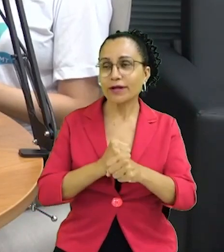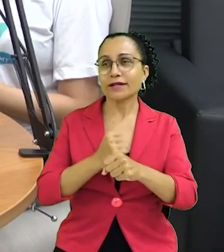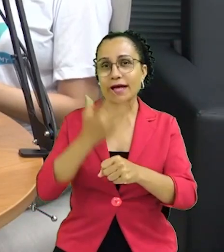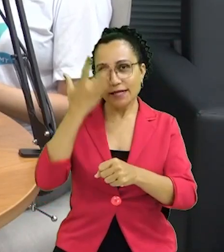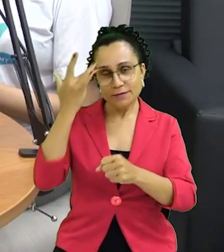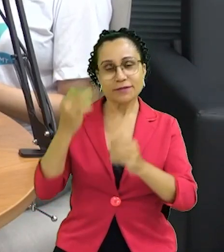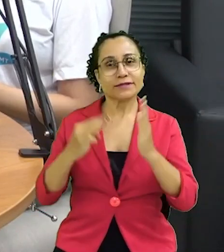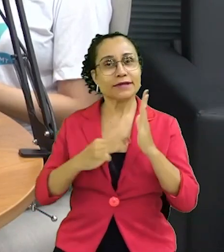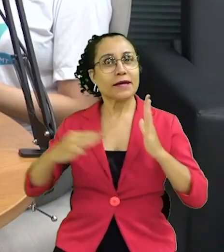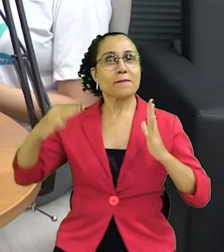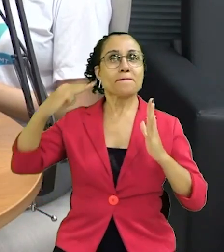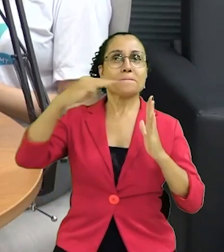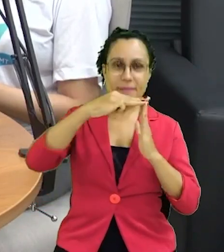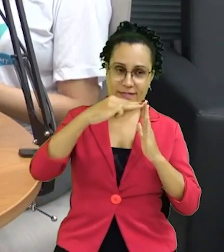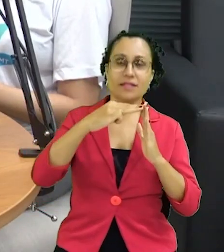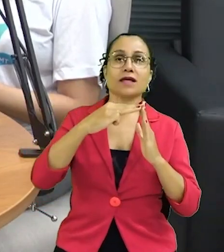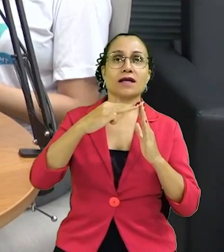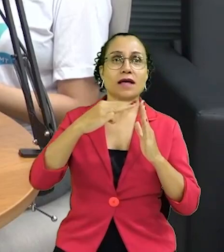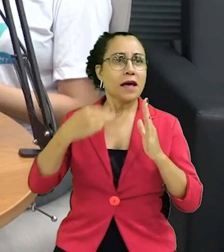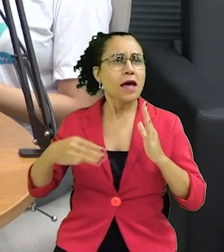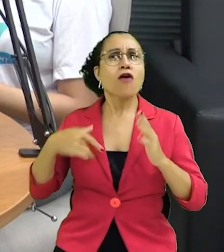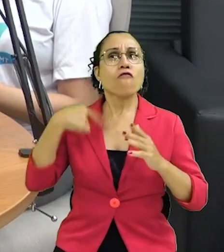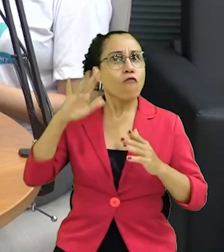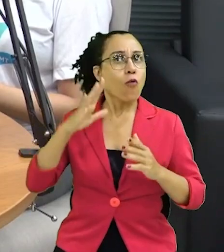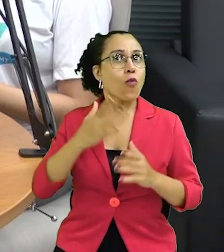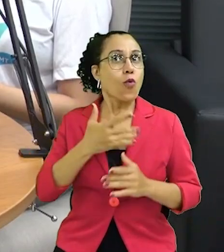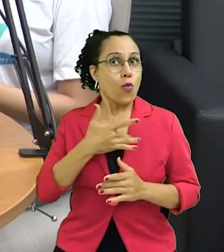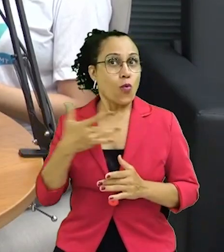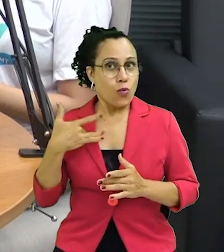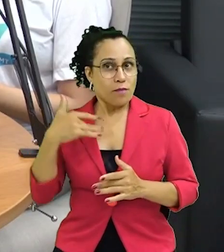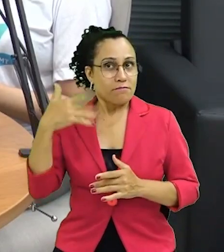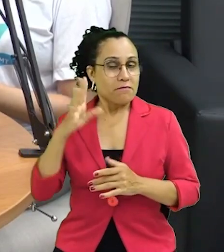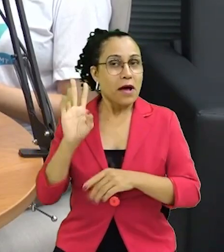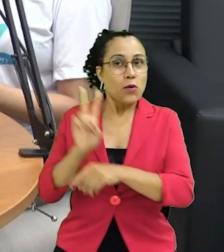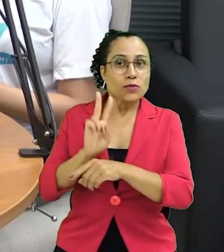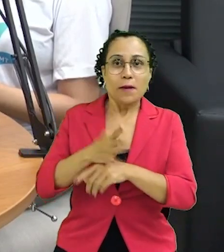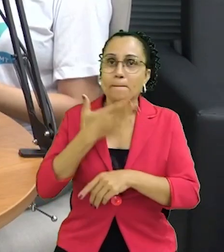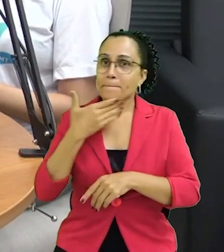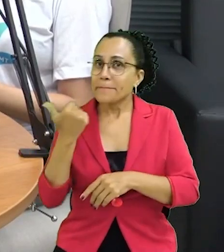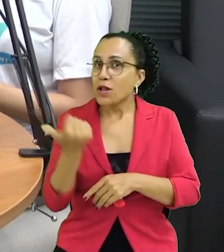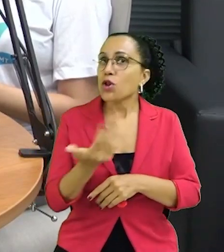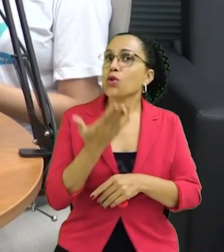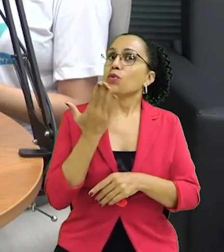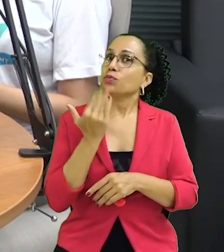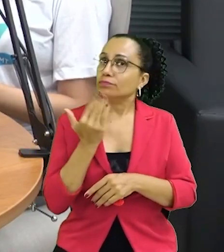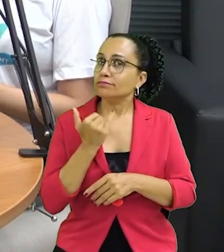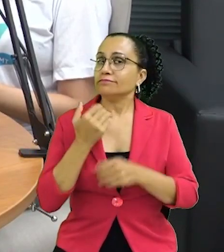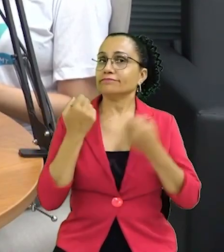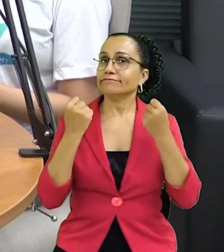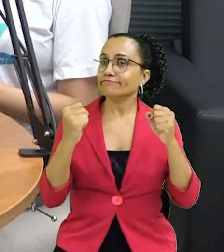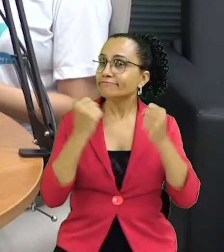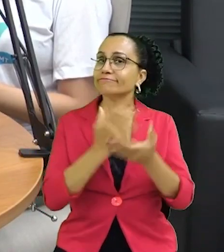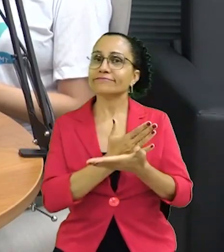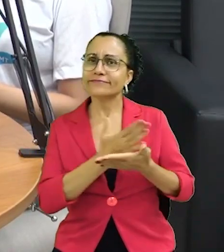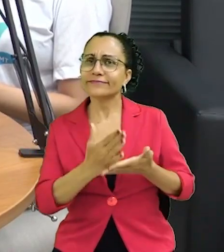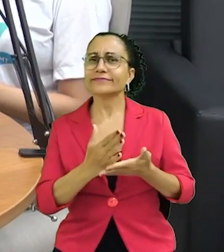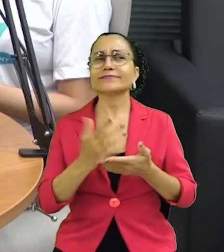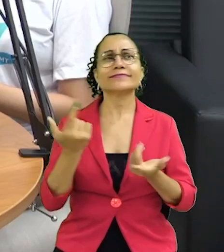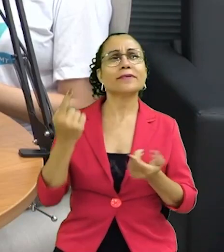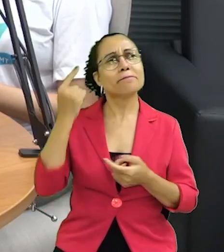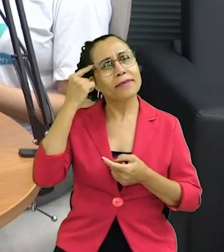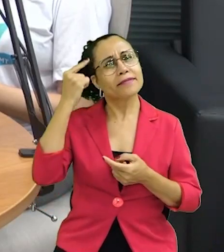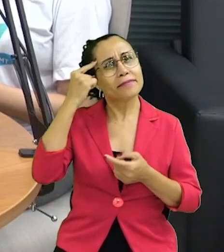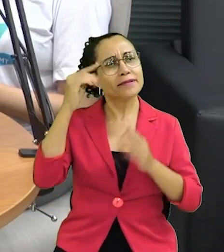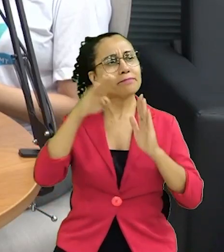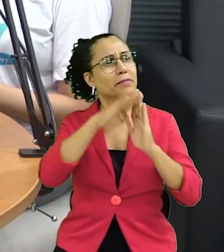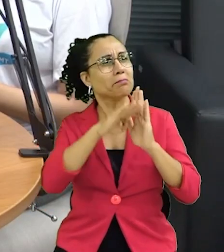entre as metas das pessoas. Vou cuidar mais da minha saúde, vou melhorar minha alimentação, vou iniciar uma atividade física, enfim, isso